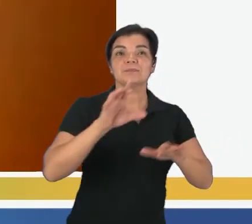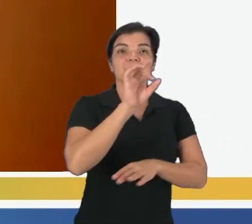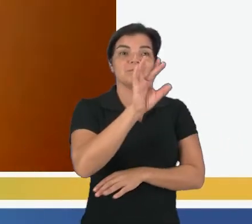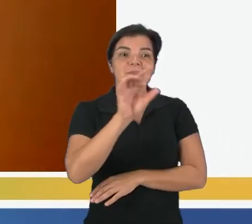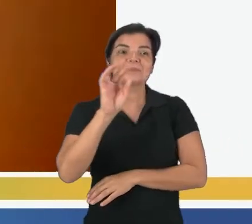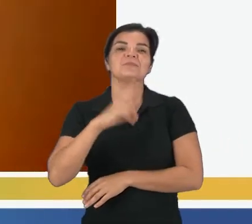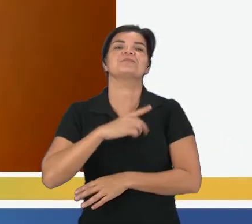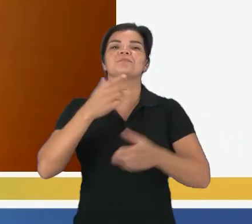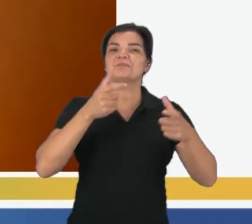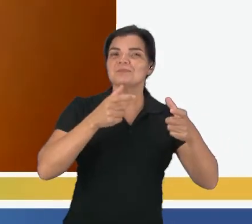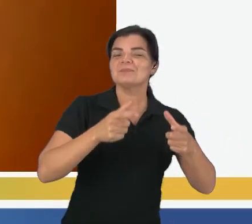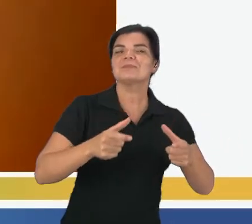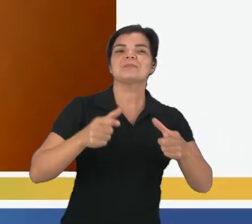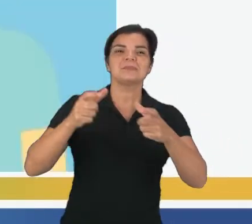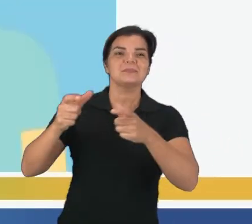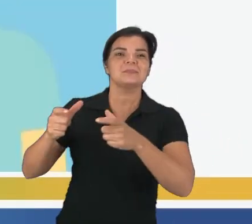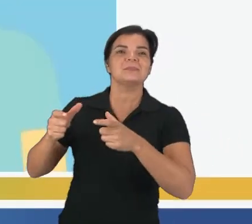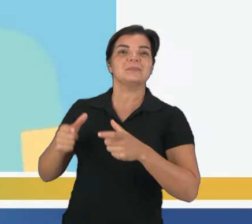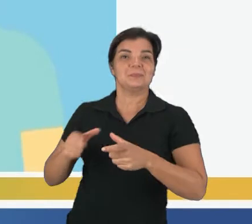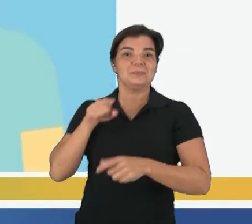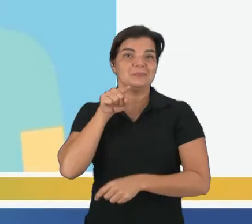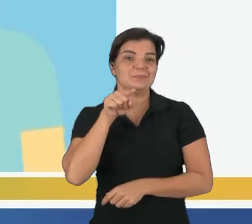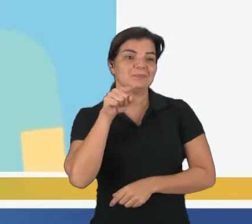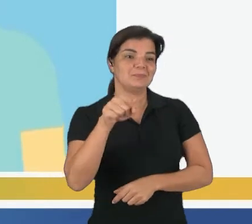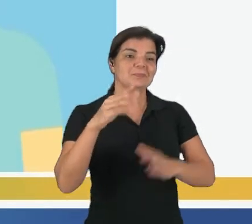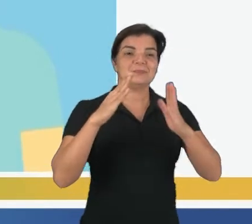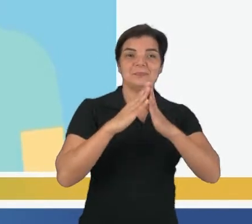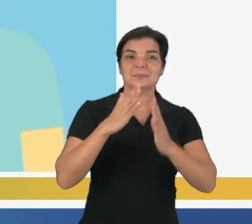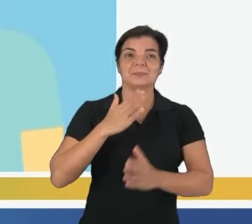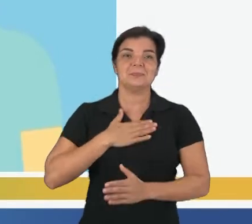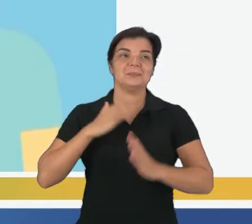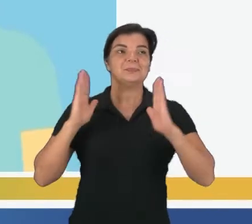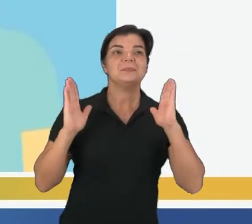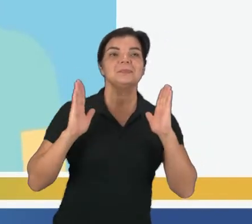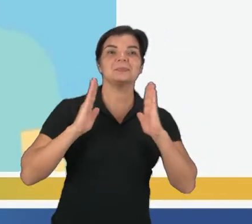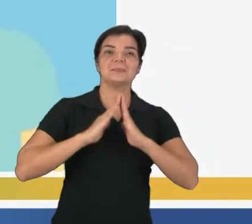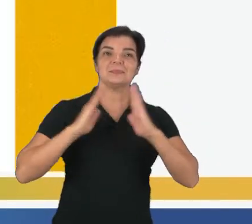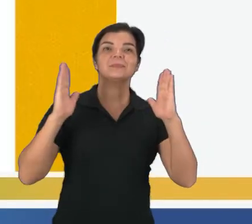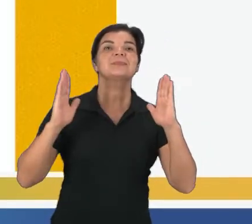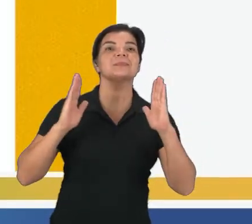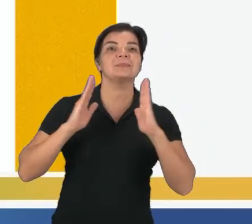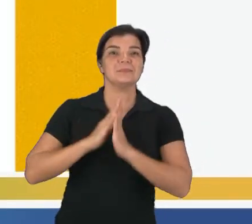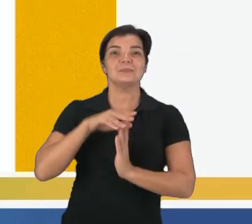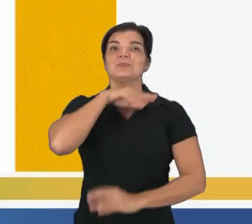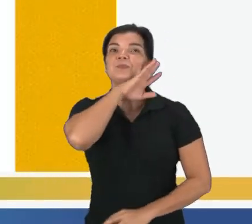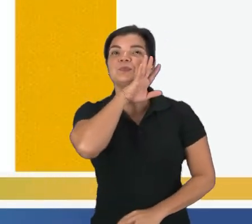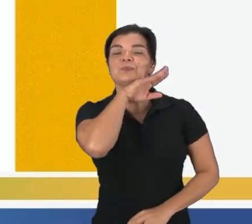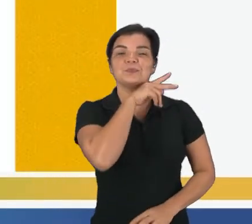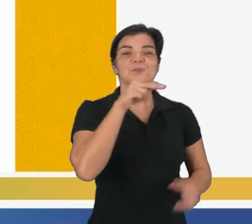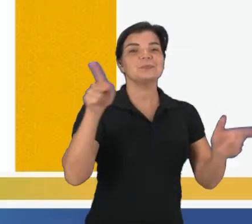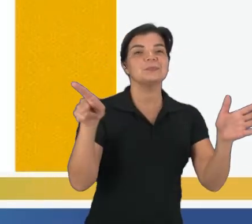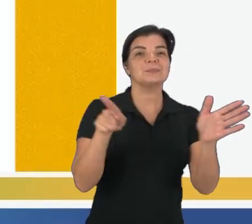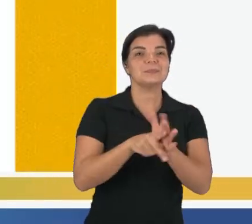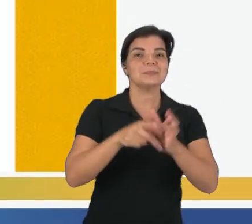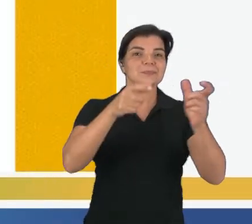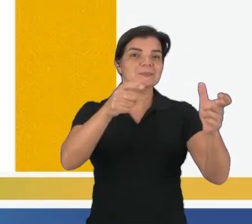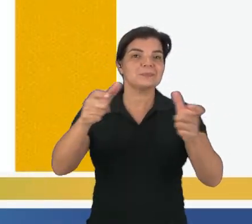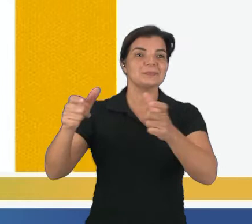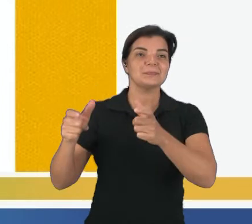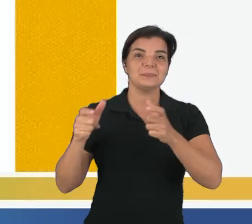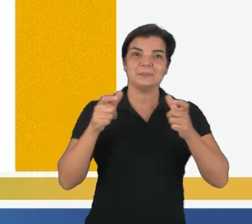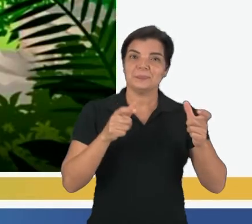Cada um tem o seu lugar. Você na sua casa, eu na minha casa e o bicho no seu